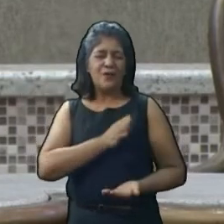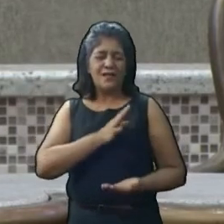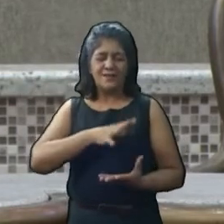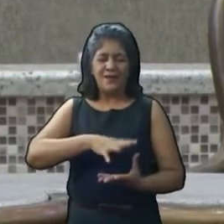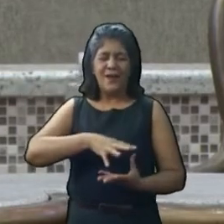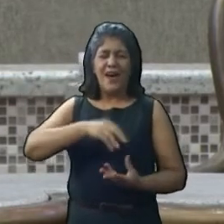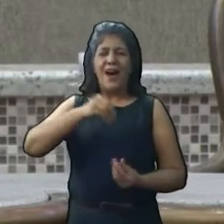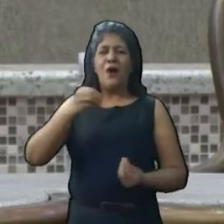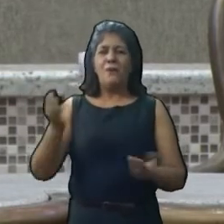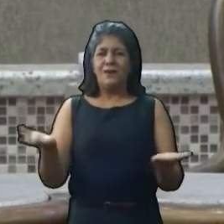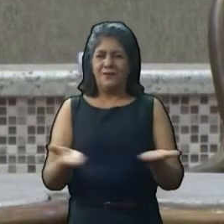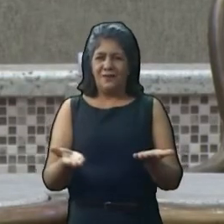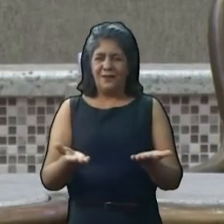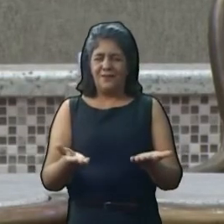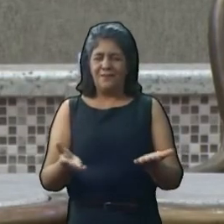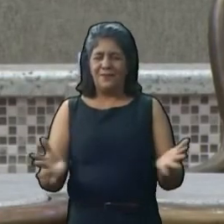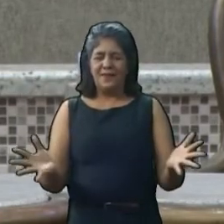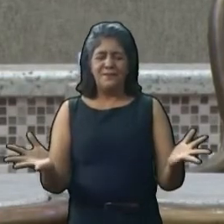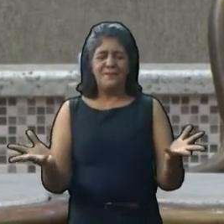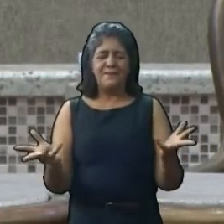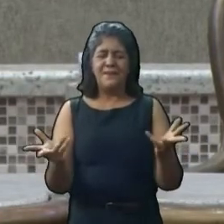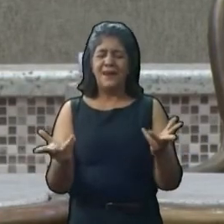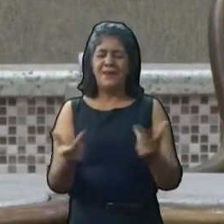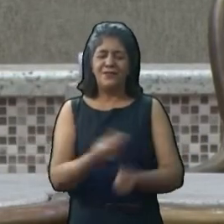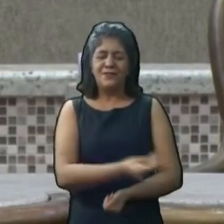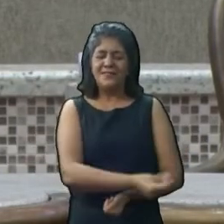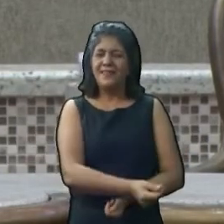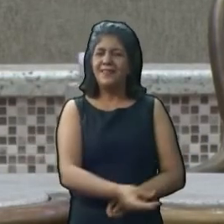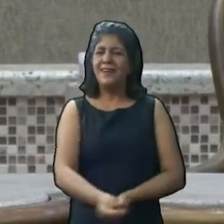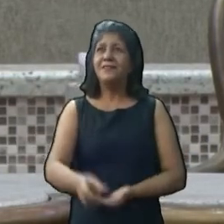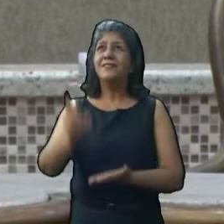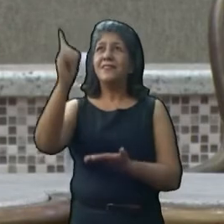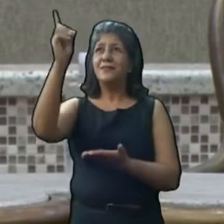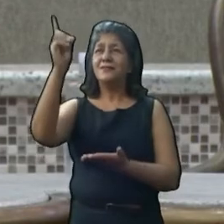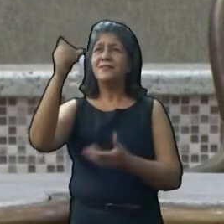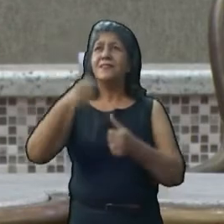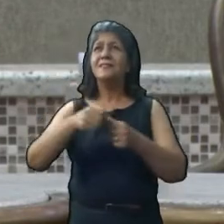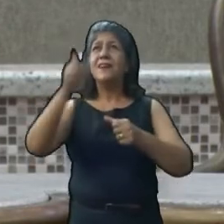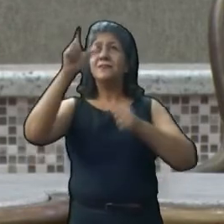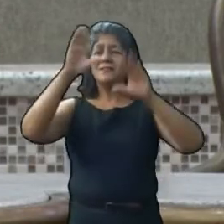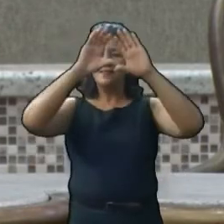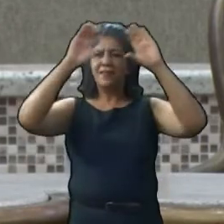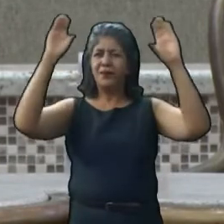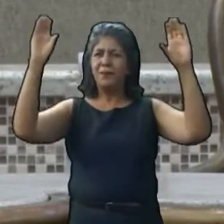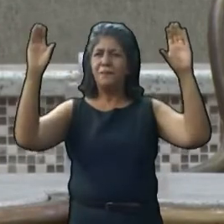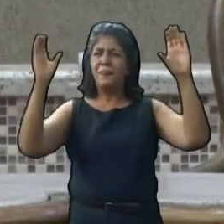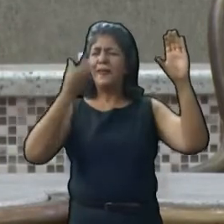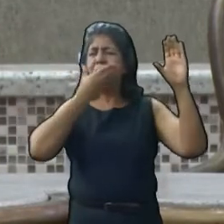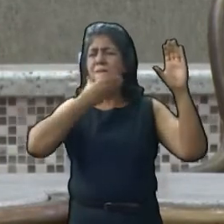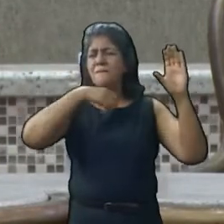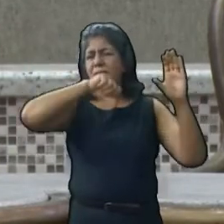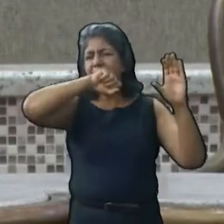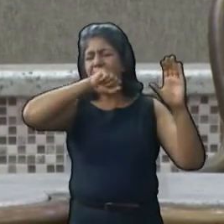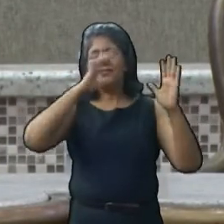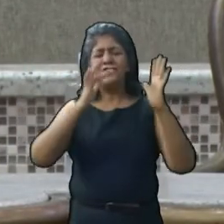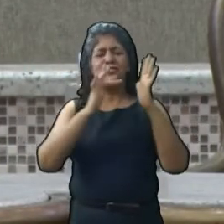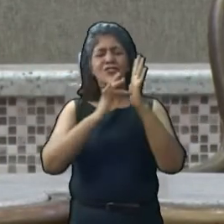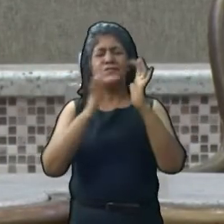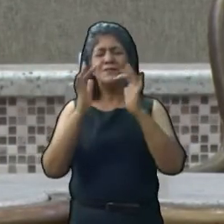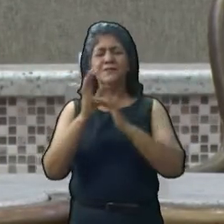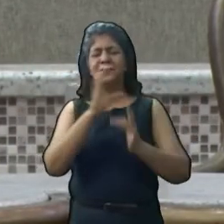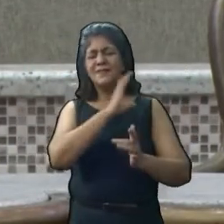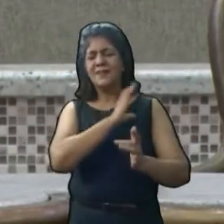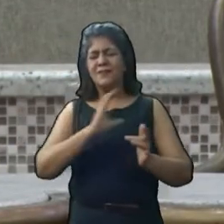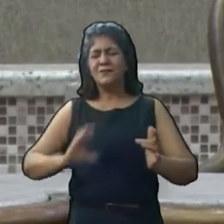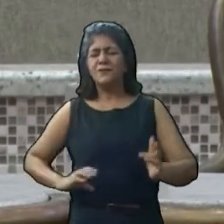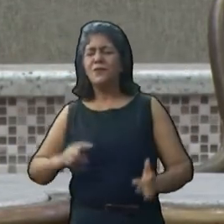nessa hora maravilhoso e a terno deus que estais nos céus o pai de jesus cristo nosso salvador